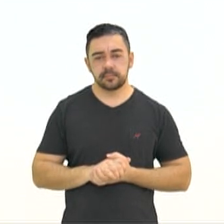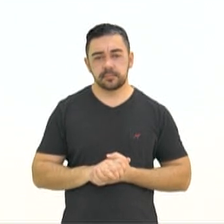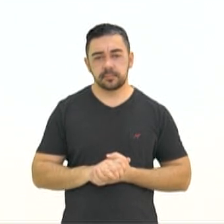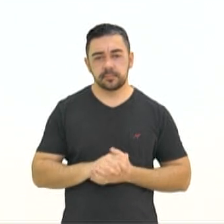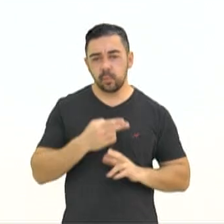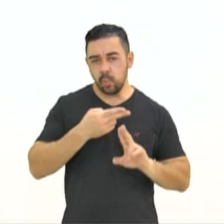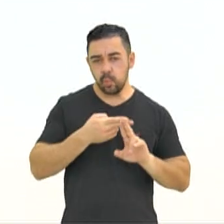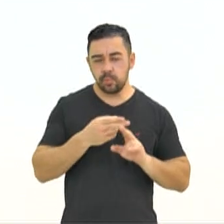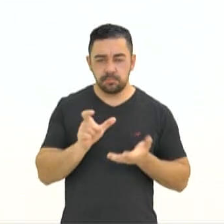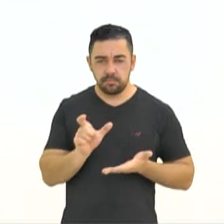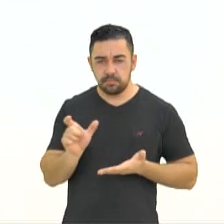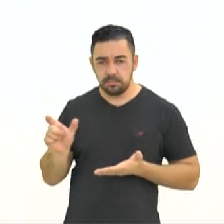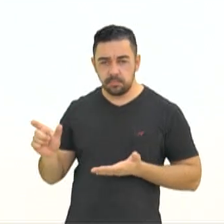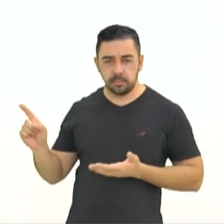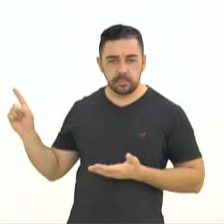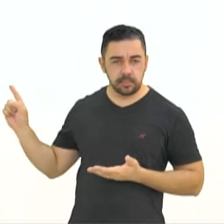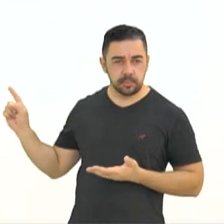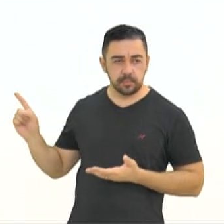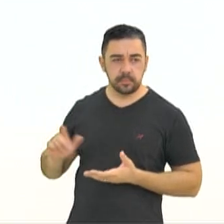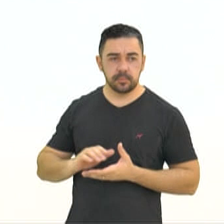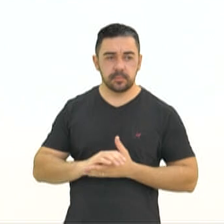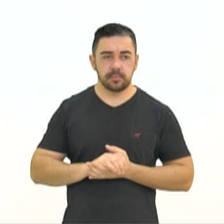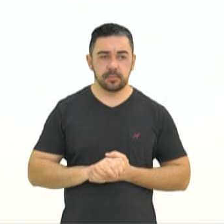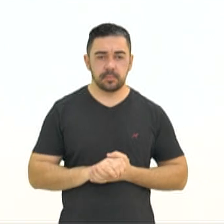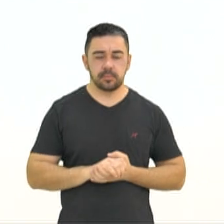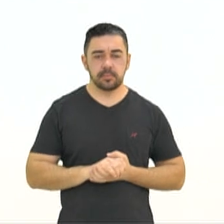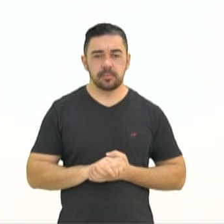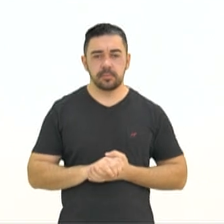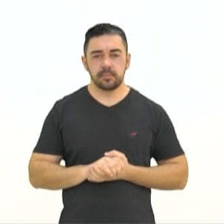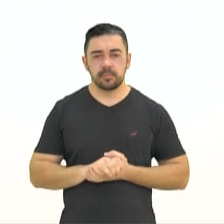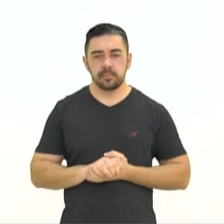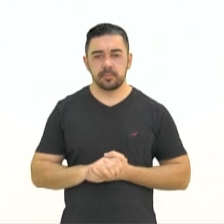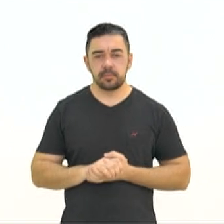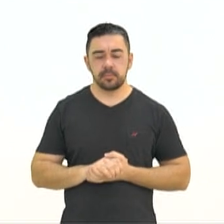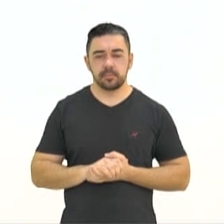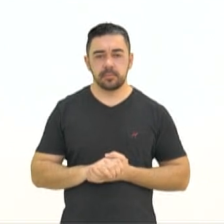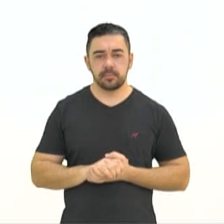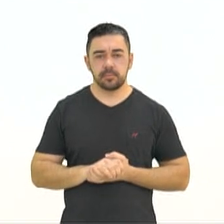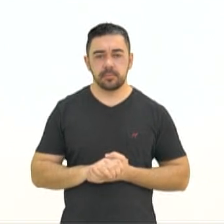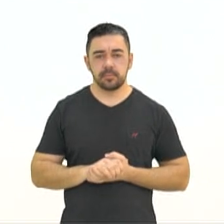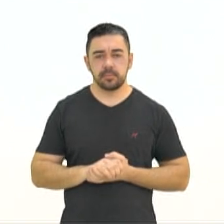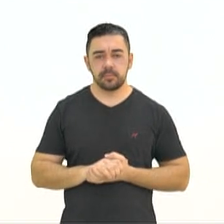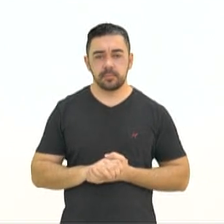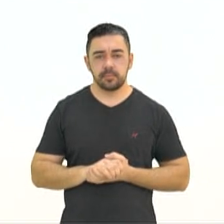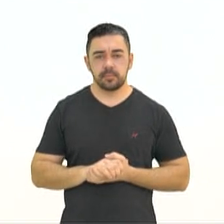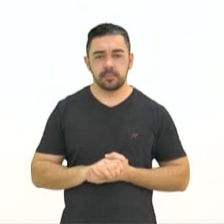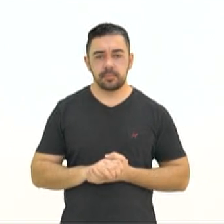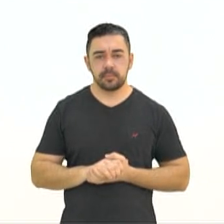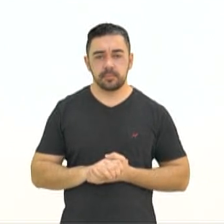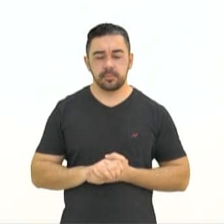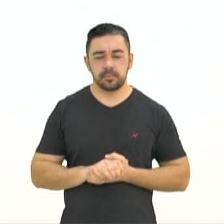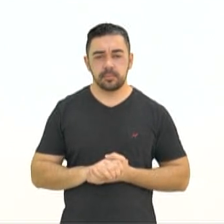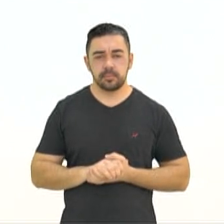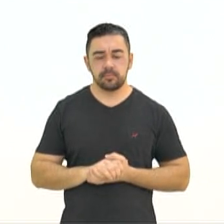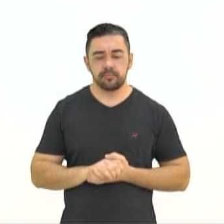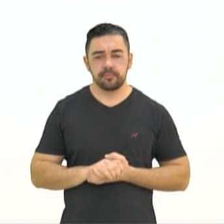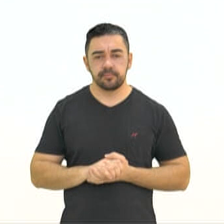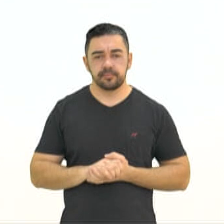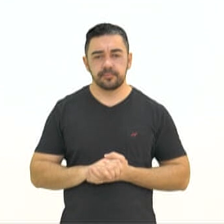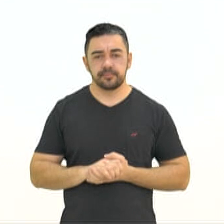esta, estas, esse, esos, essa, essas,